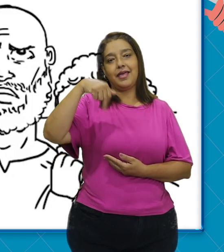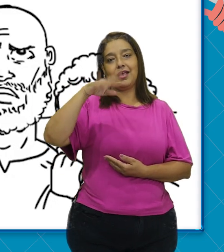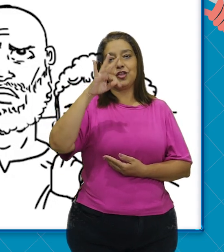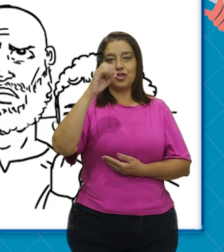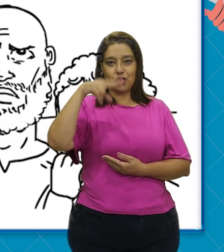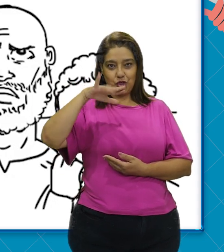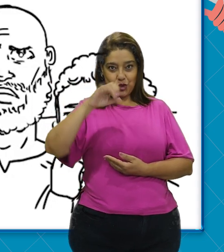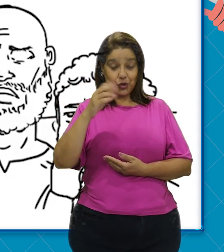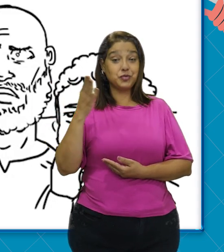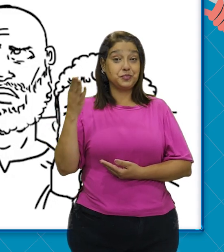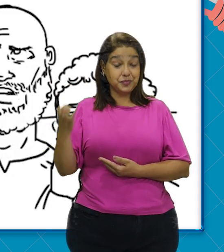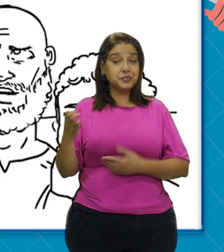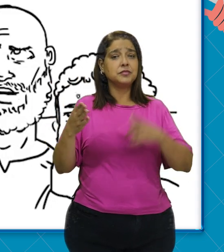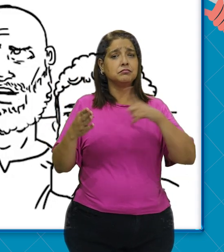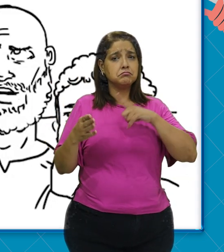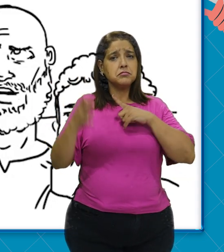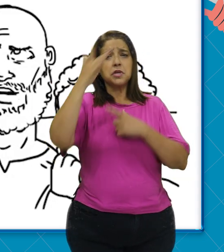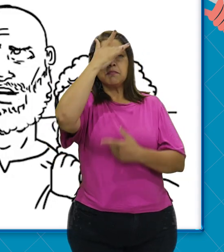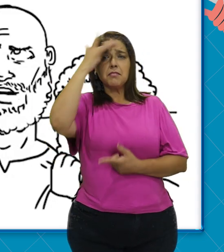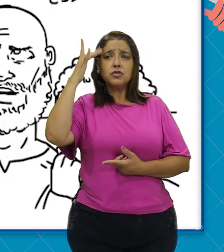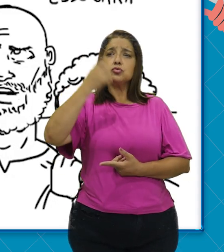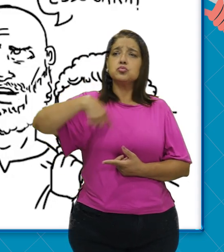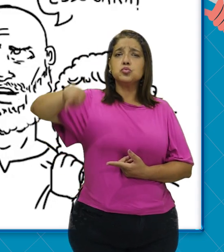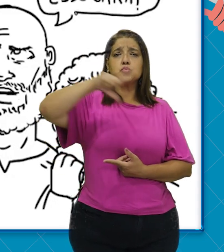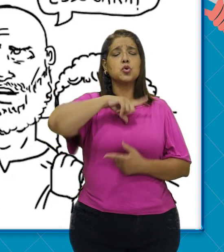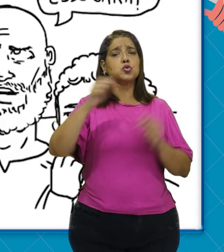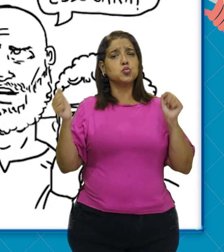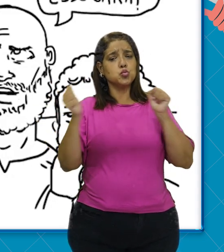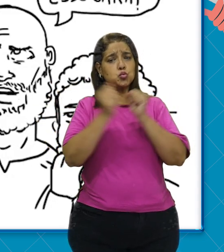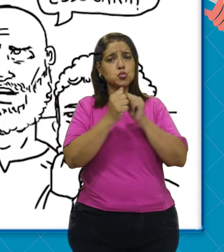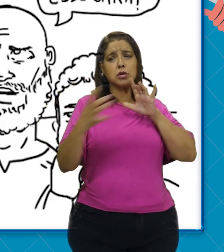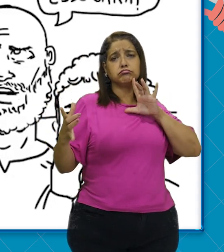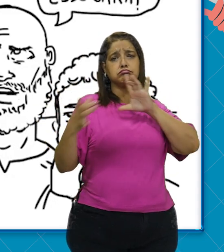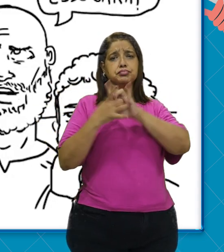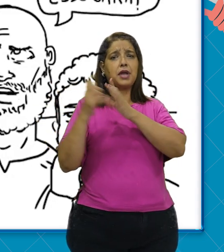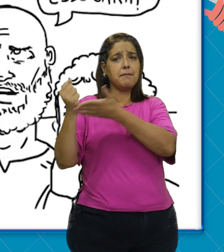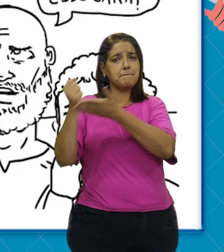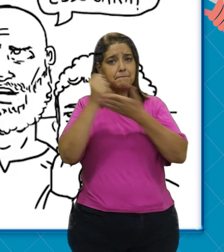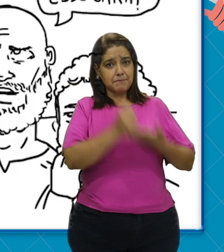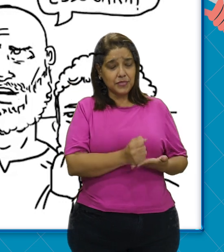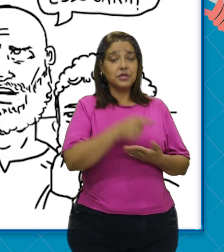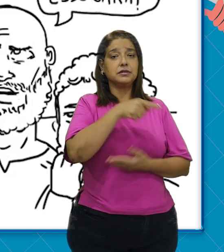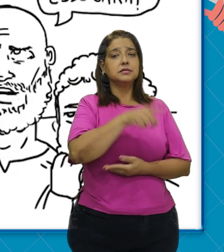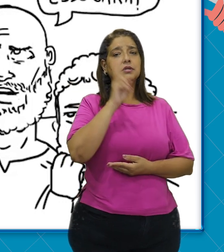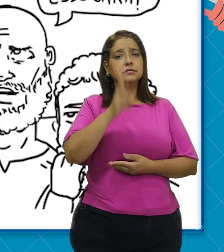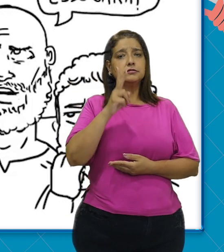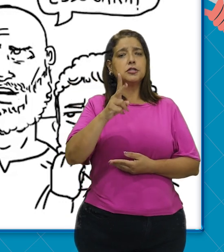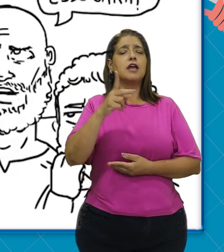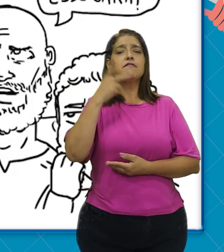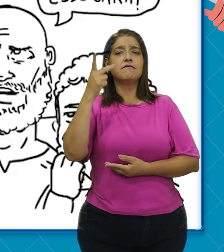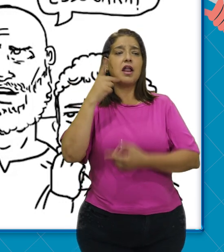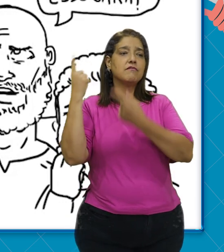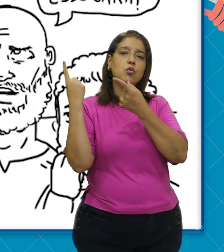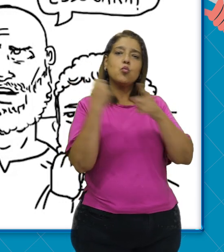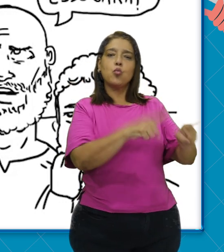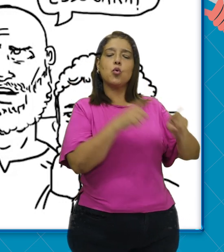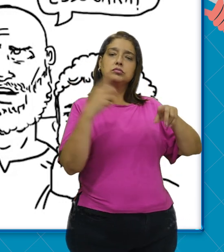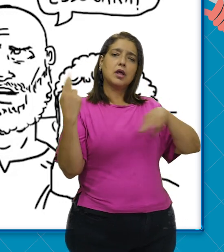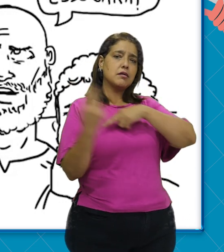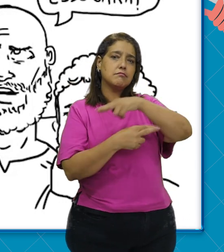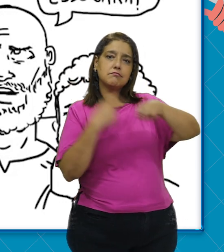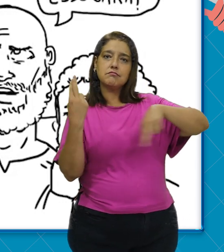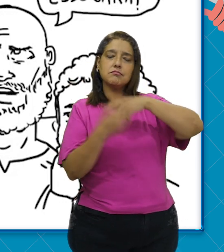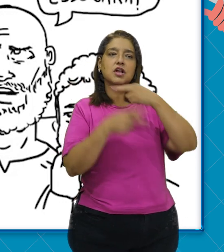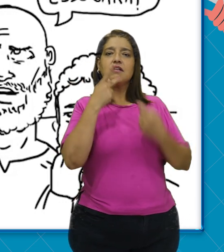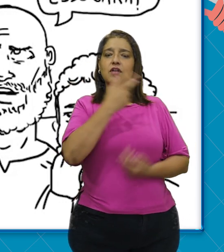Antônio estava atraindo muitos fiéis com suas perambulações pelo Nordeste. Ele pregava contra a República, já que achava